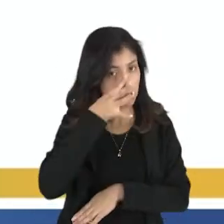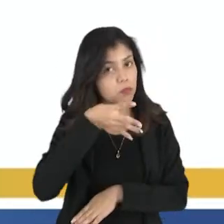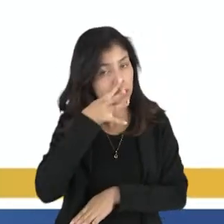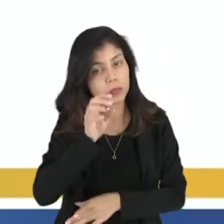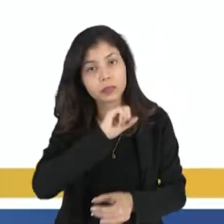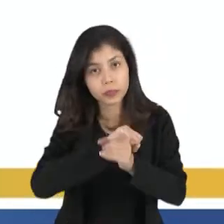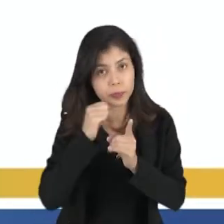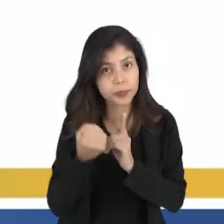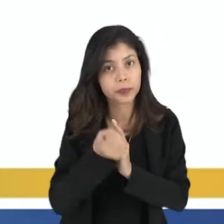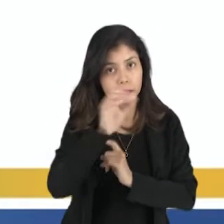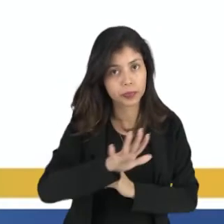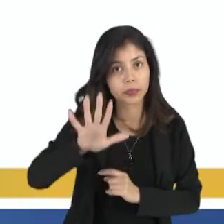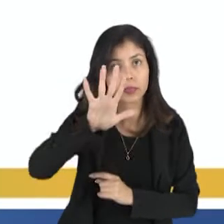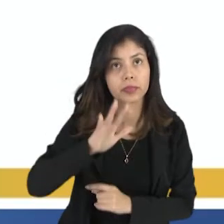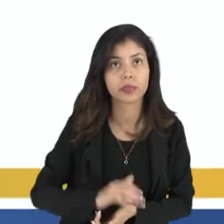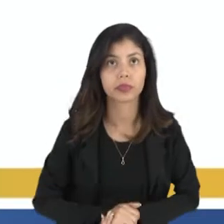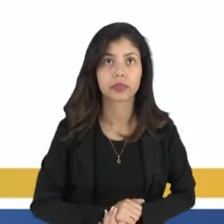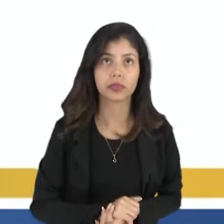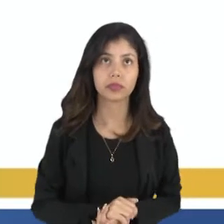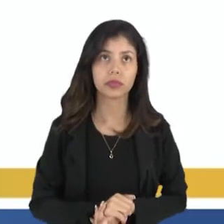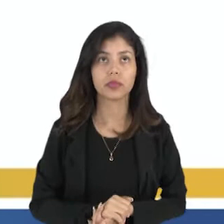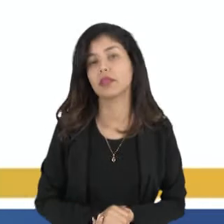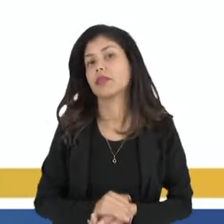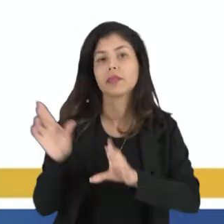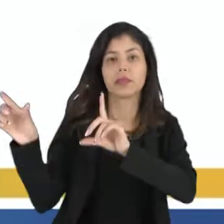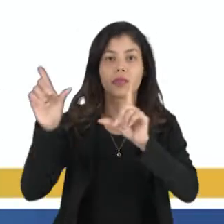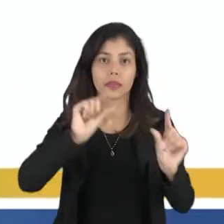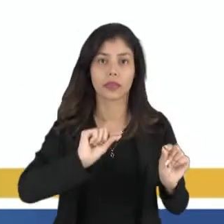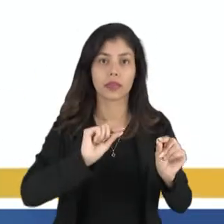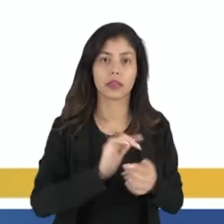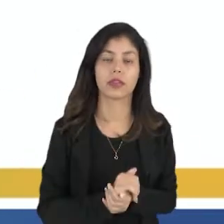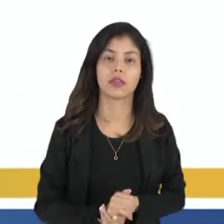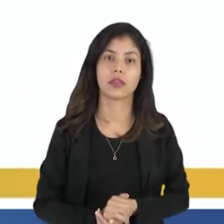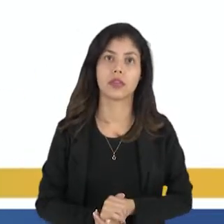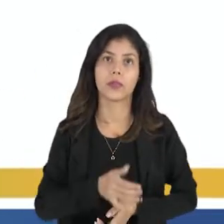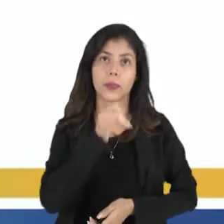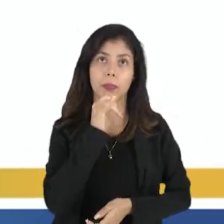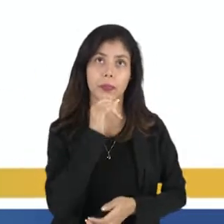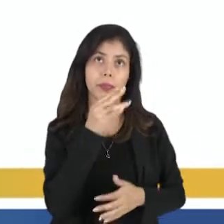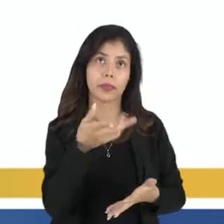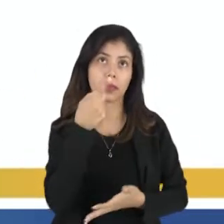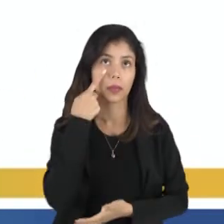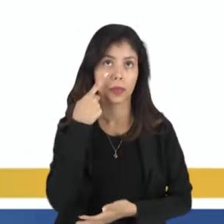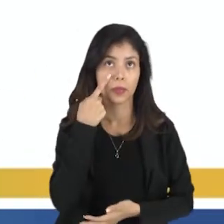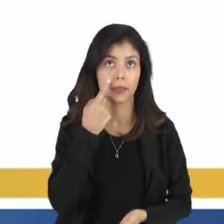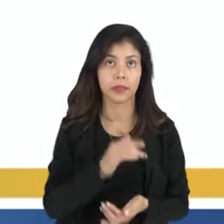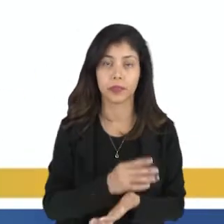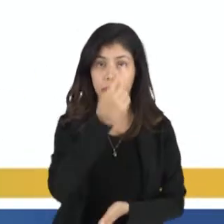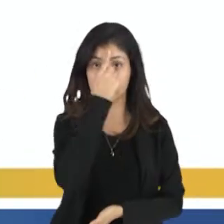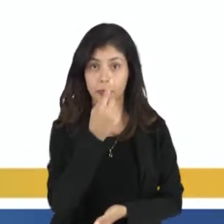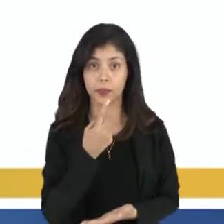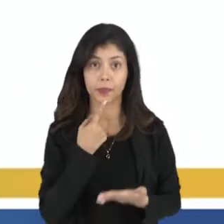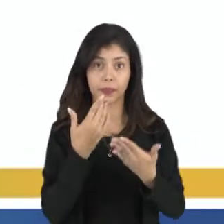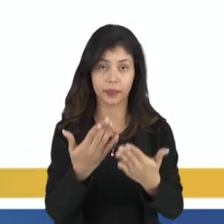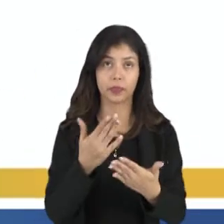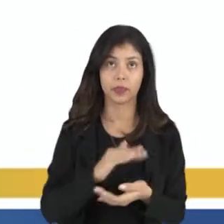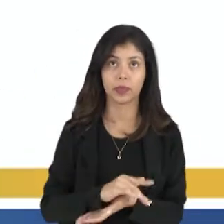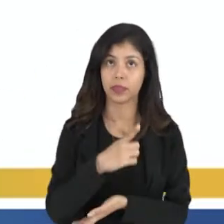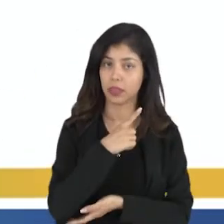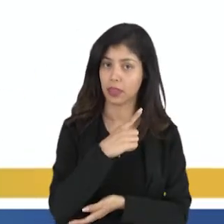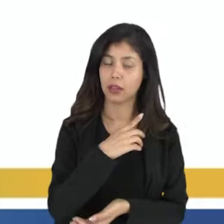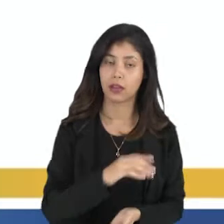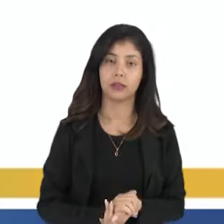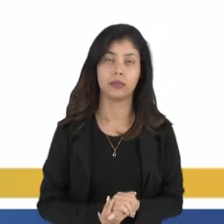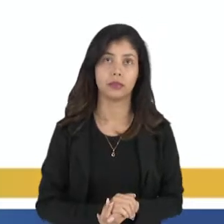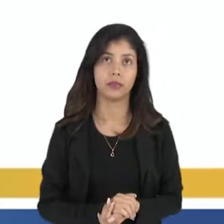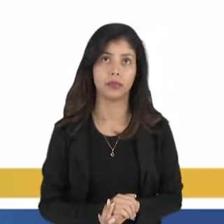crítica social. Eu trouxe aqui um exemplo. Observem na imagem. Nós